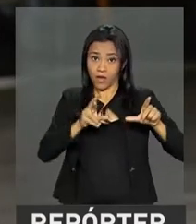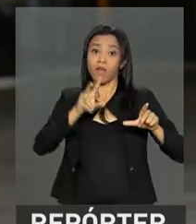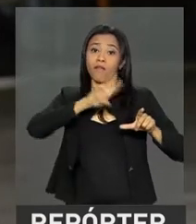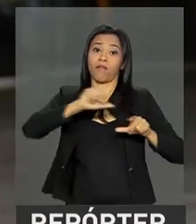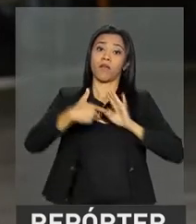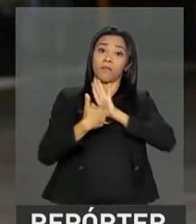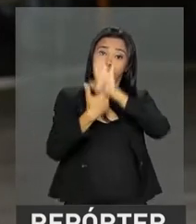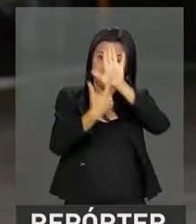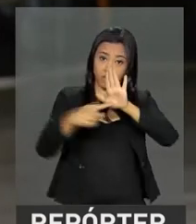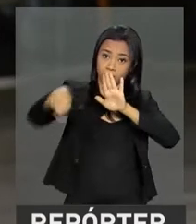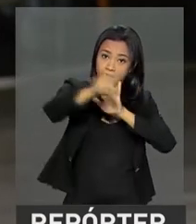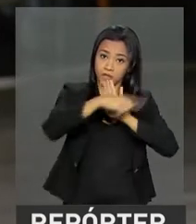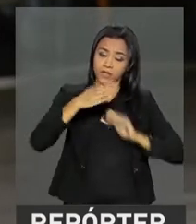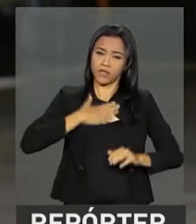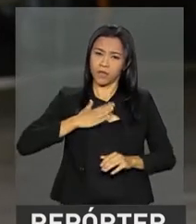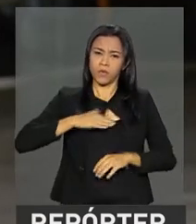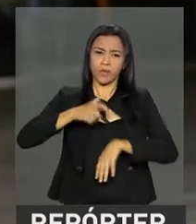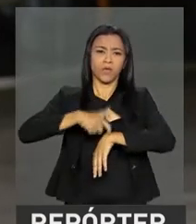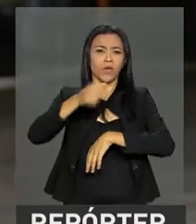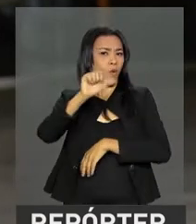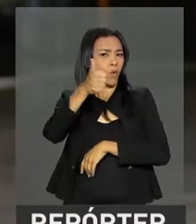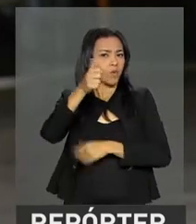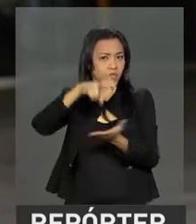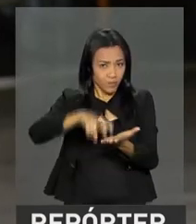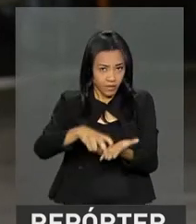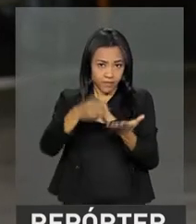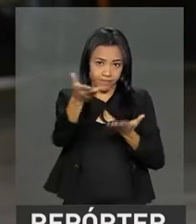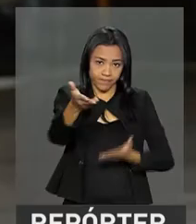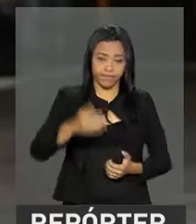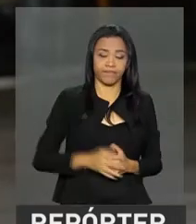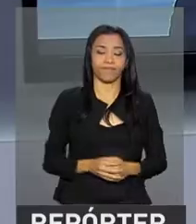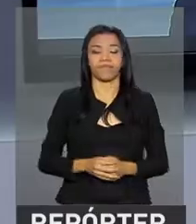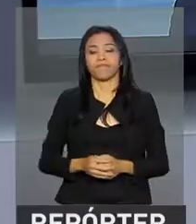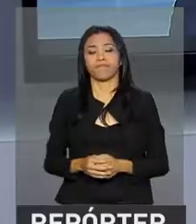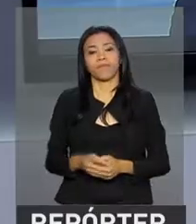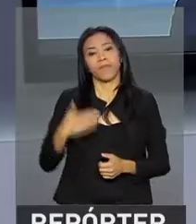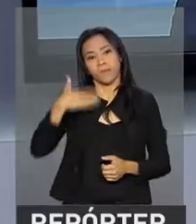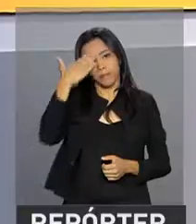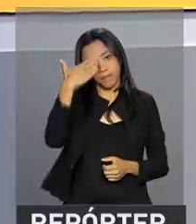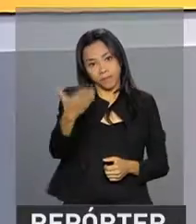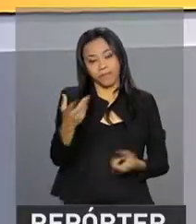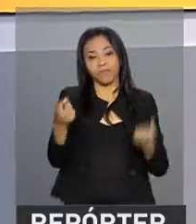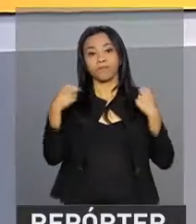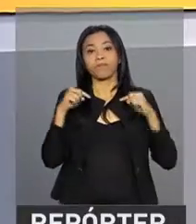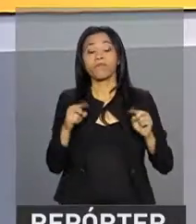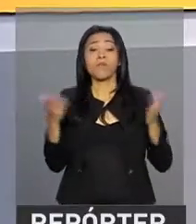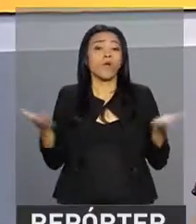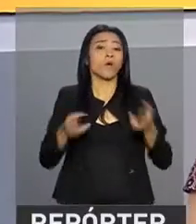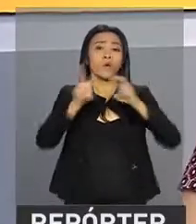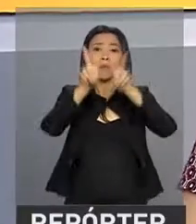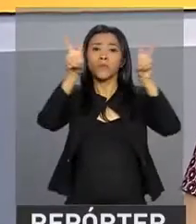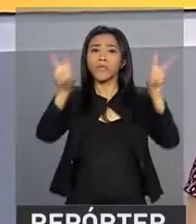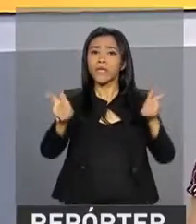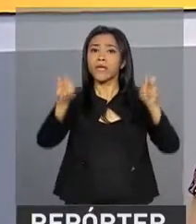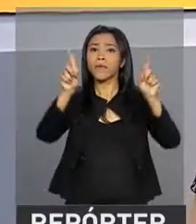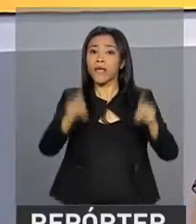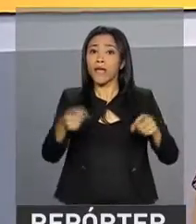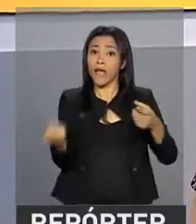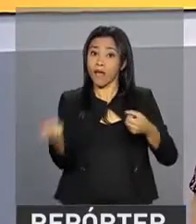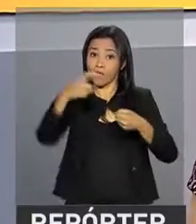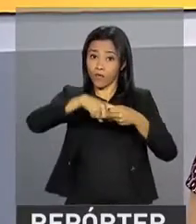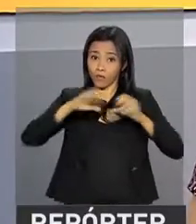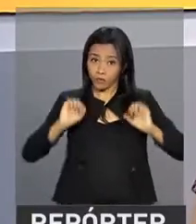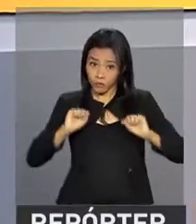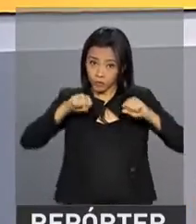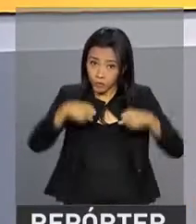logo mais às 11 horas da manhã volto com você carla negada nem bem o assunto agora é a volta do crescimento do brasil